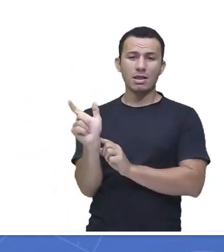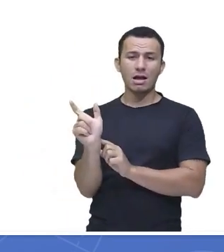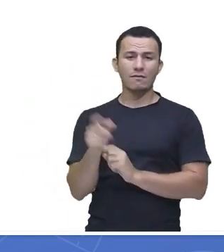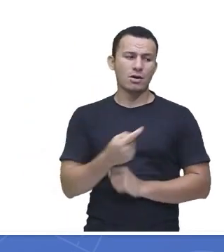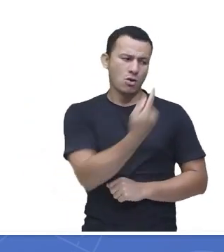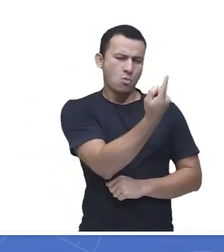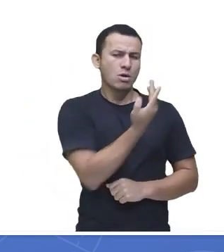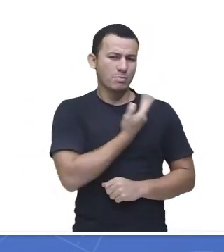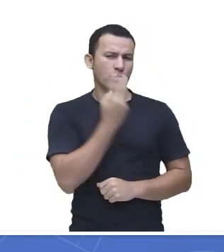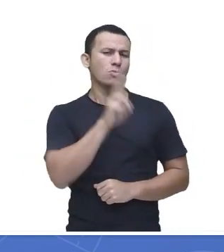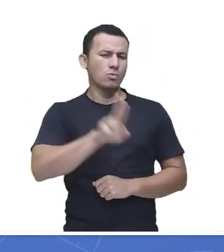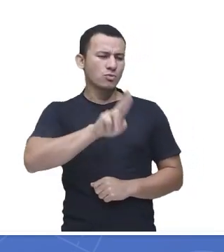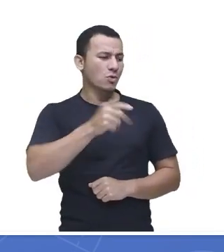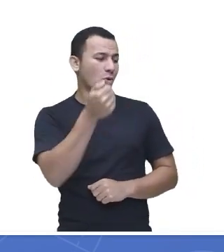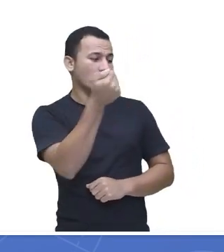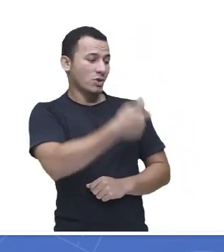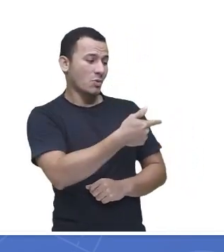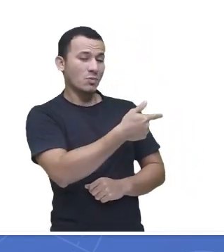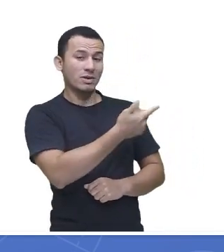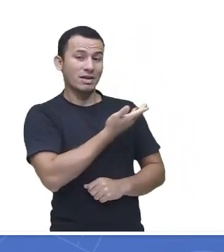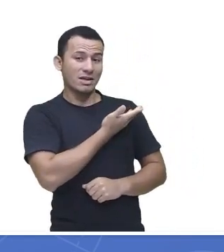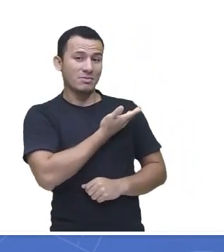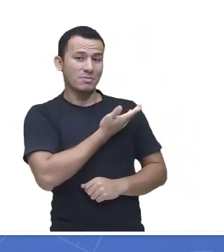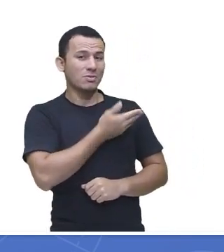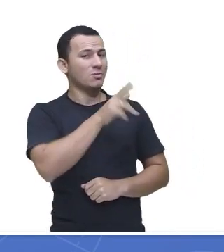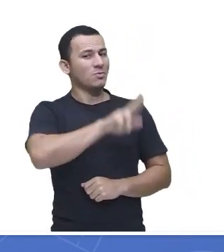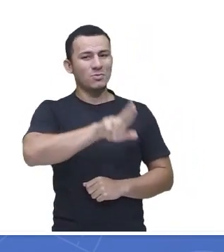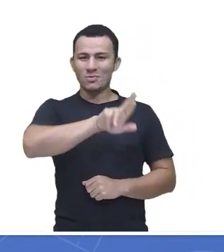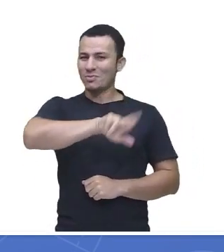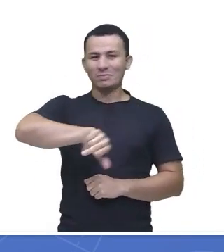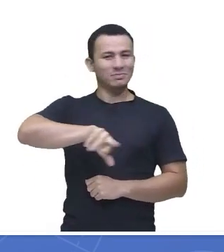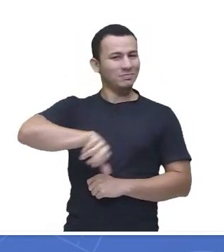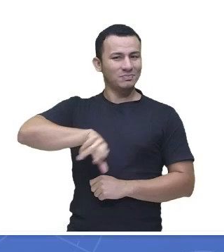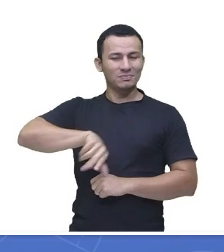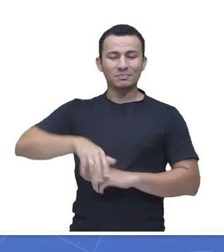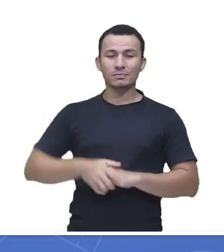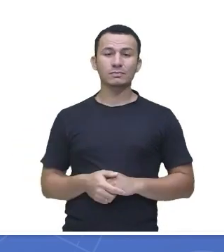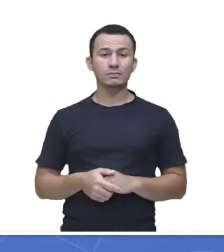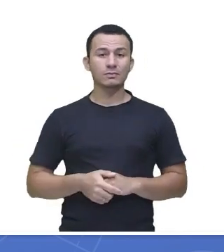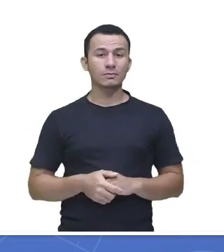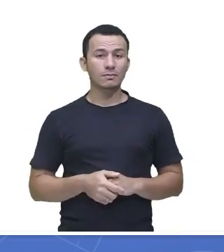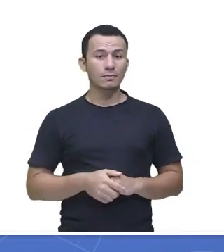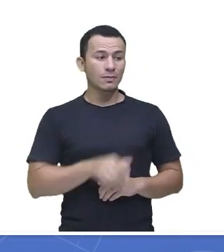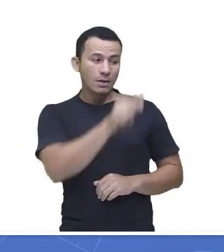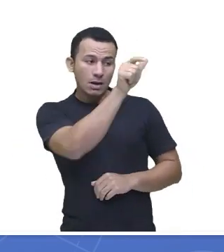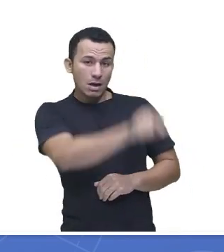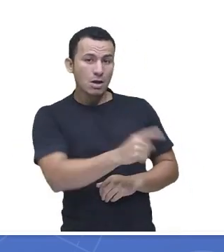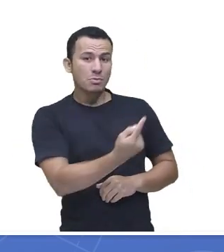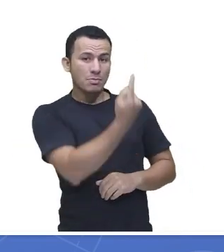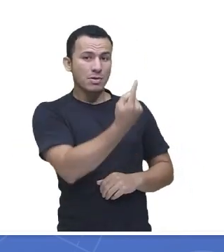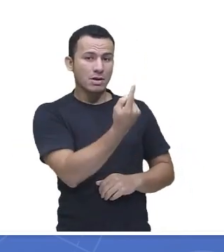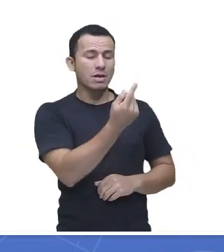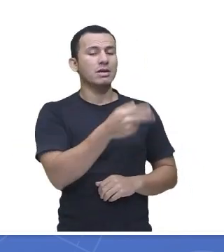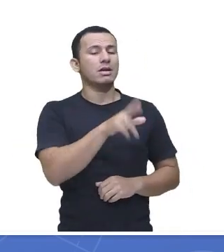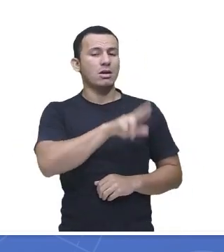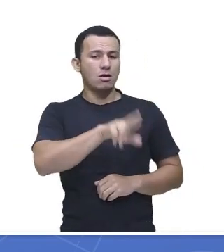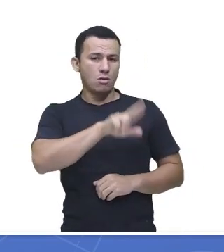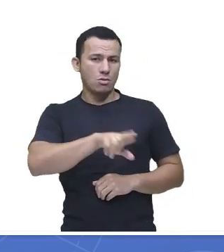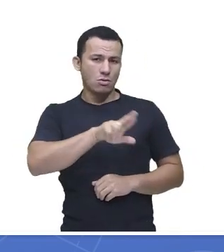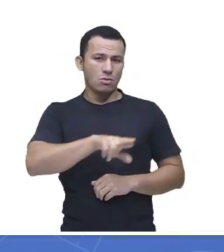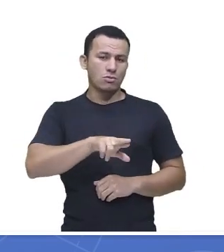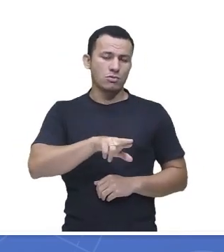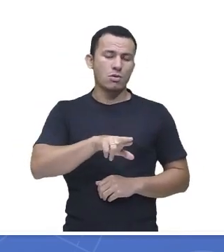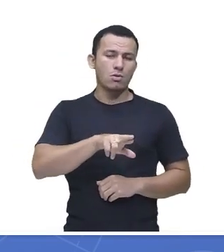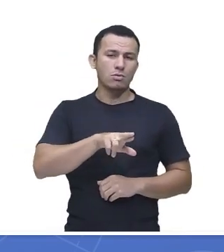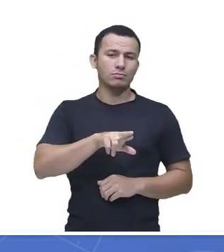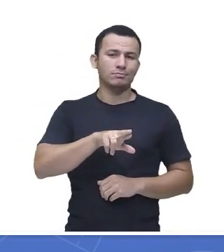outro não, tá bom? Então, por isso que há essa contrariedade. O que utilizou errado, vamos dizer assim, de acordo com o padrão formal da língua, utilizou um